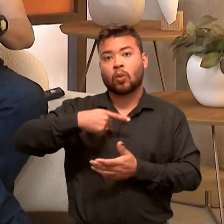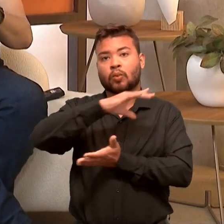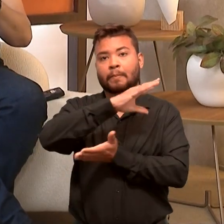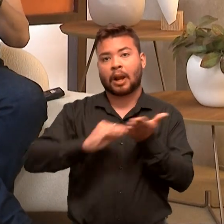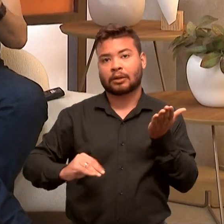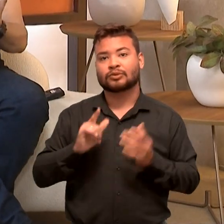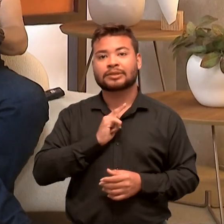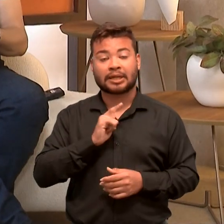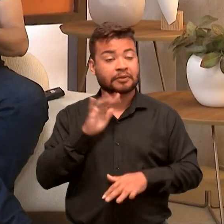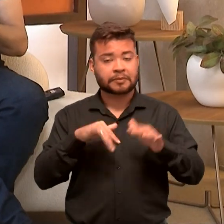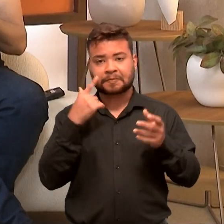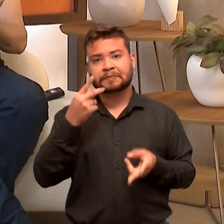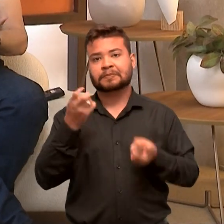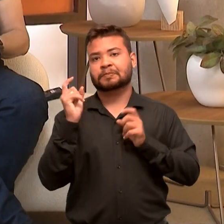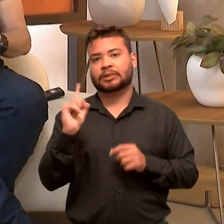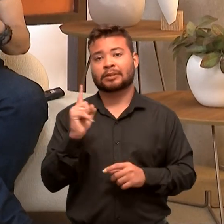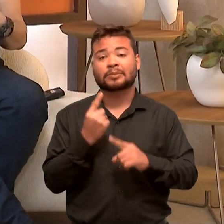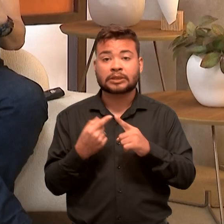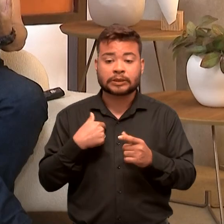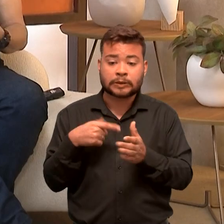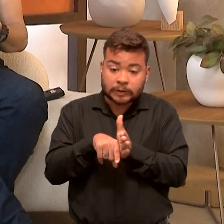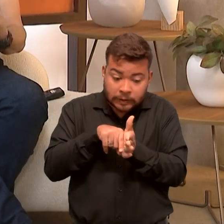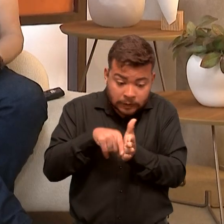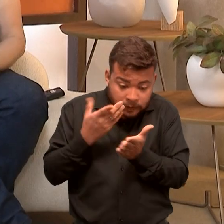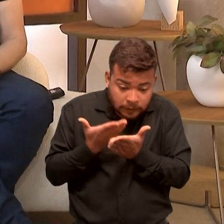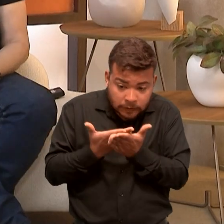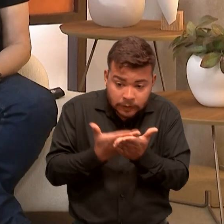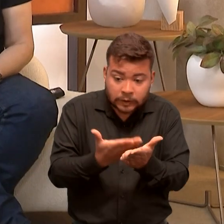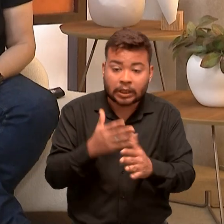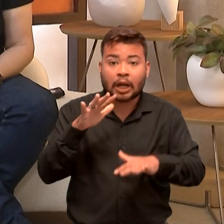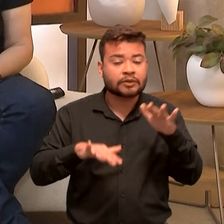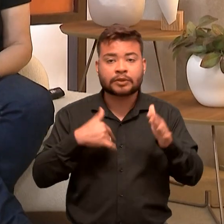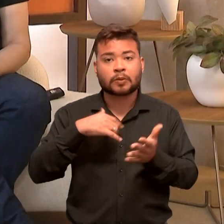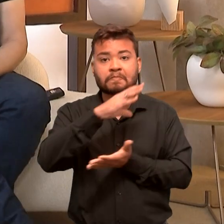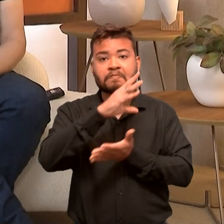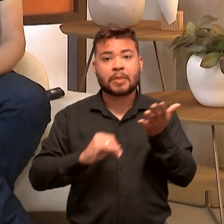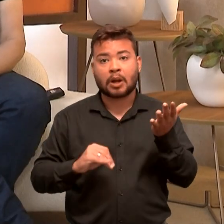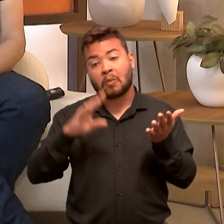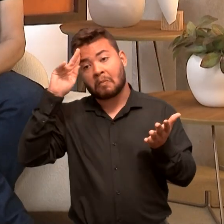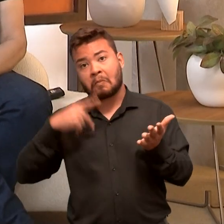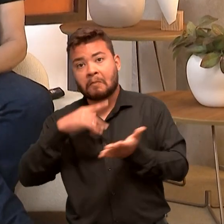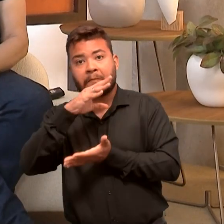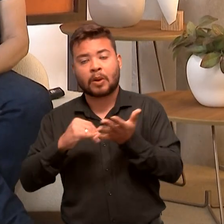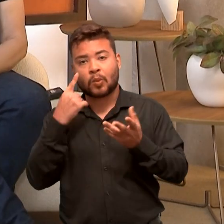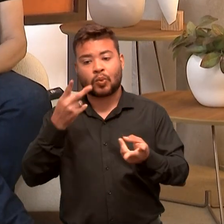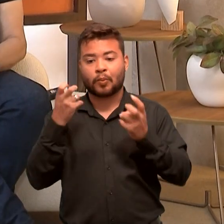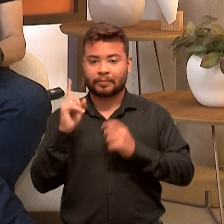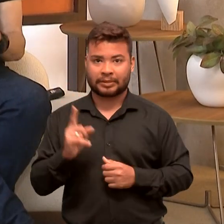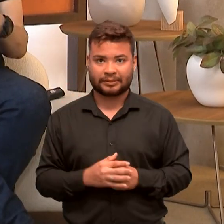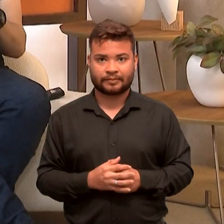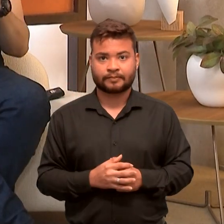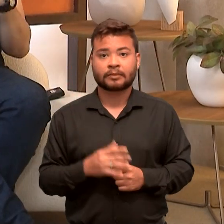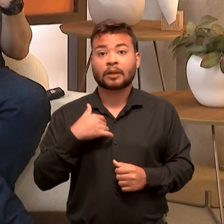percebe, porque às vezes a gente está tão enraizado na pesquisa que a gente nem percebe que está fazendo plágio, autoplágio. Eu acho assim, um aluno entrou na universidade,